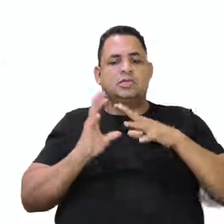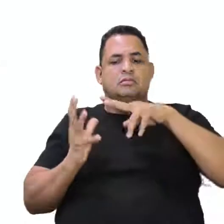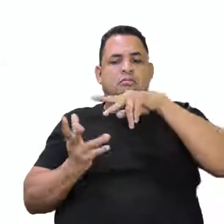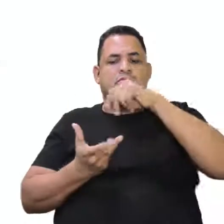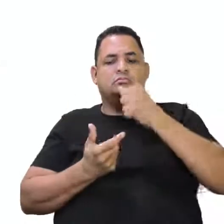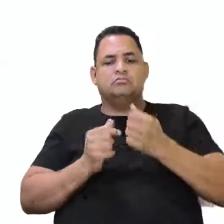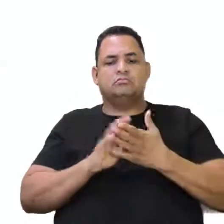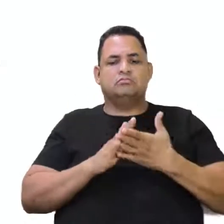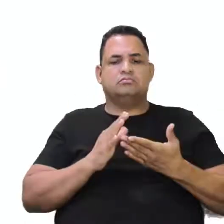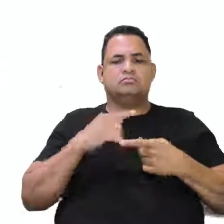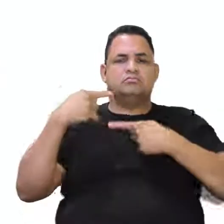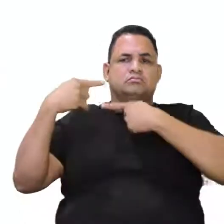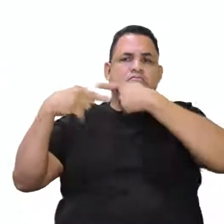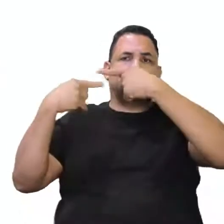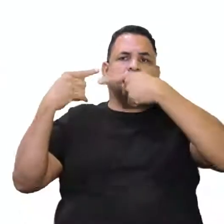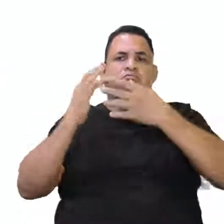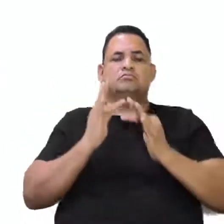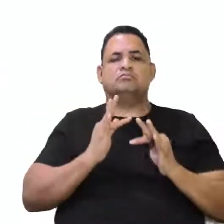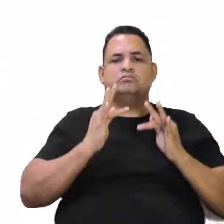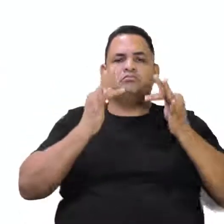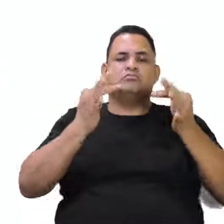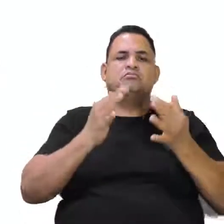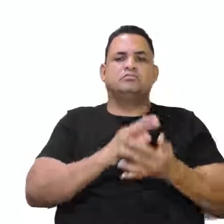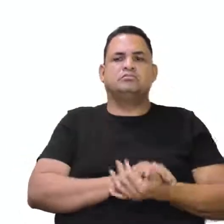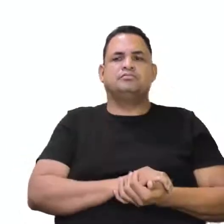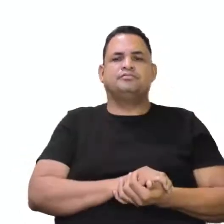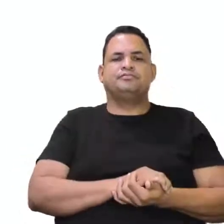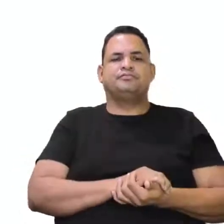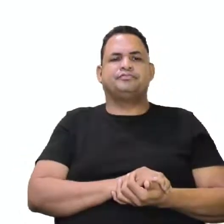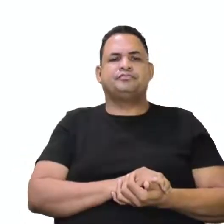tem que pensar nas gerações, tem que pensar, enfim.